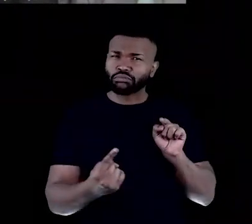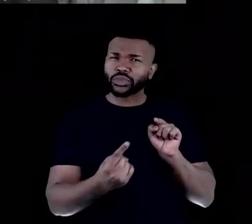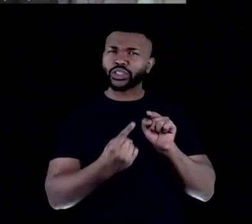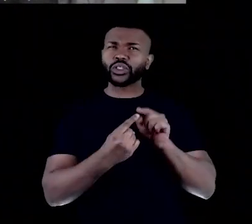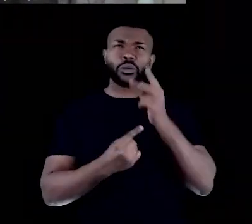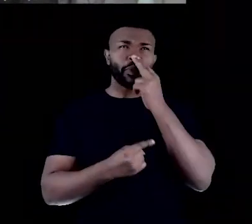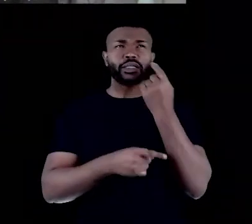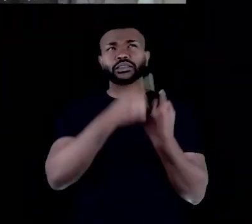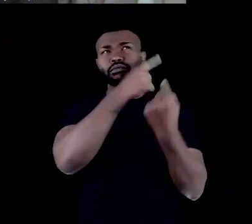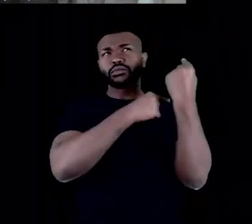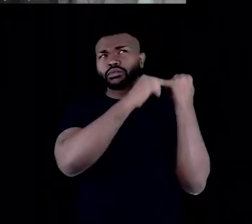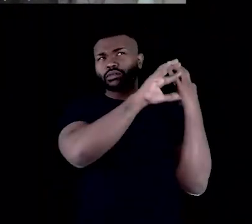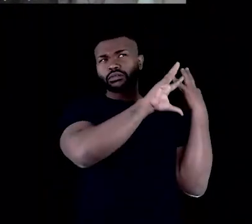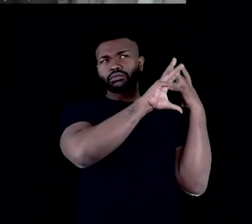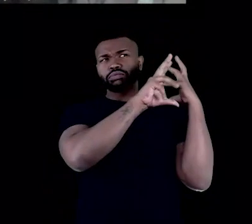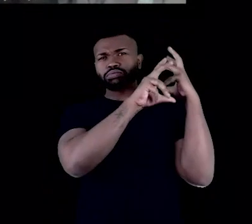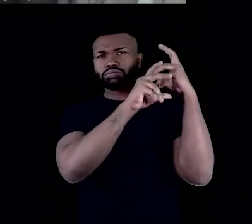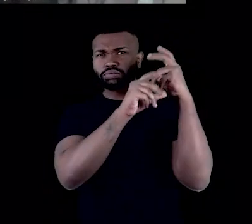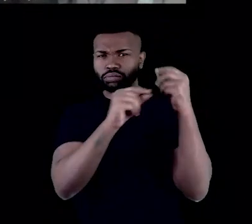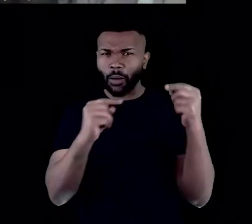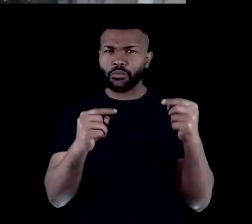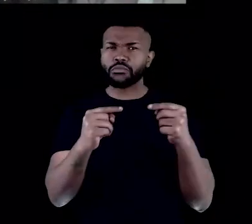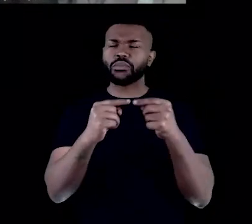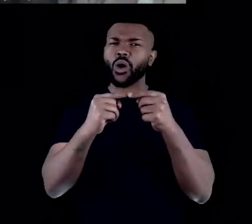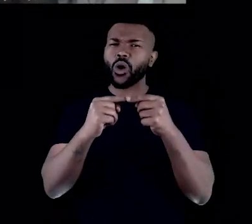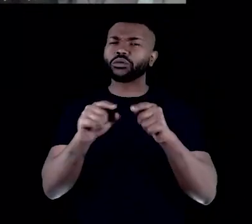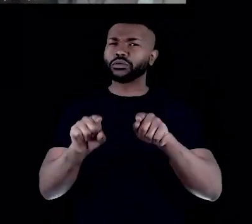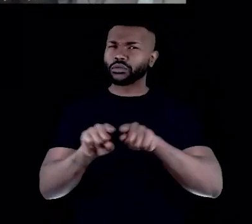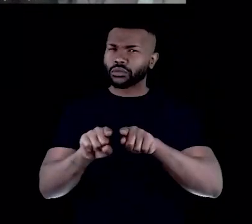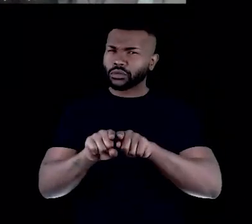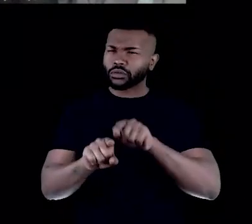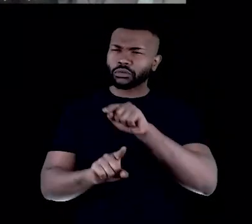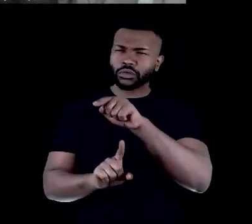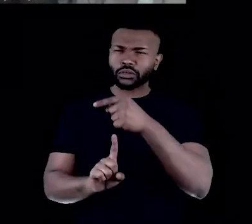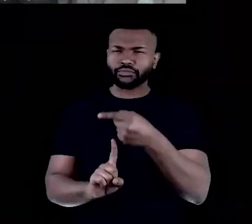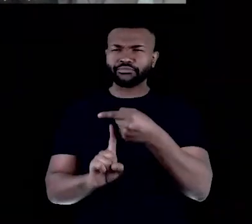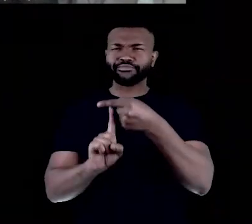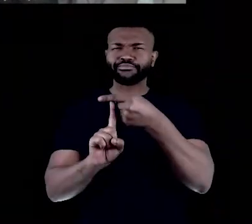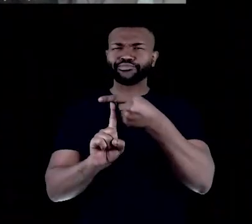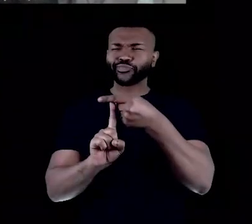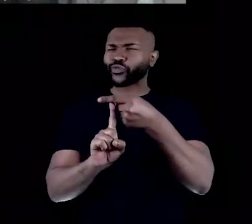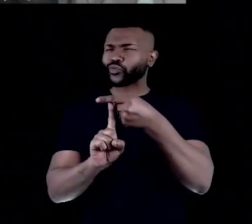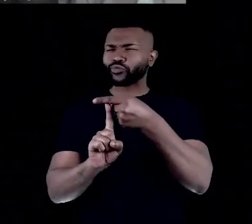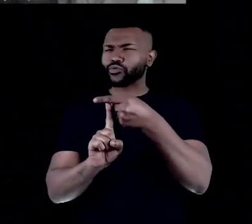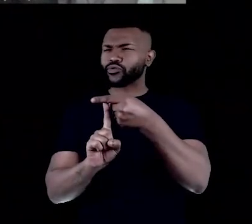uma ancestralidade ou com algum outro tipo de,